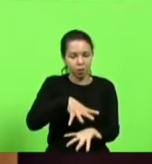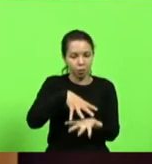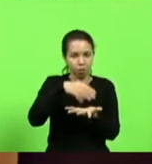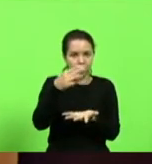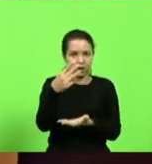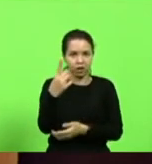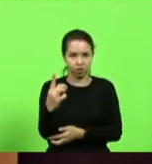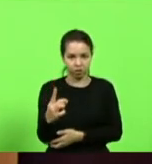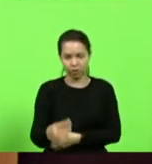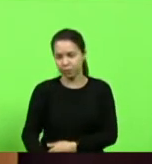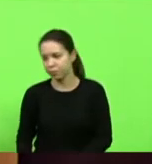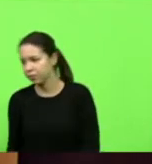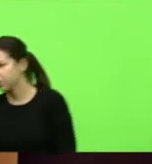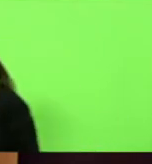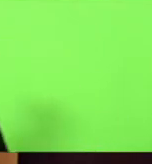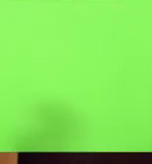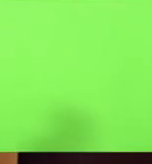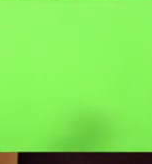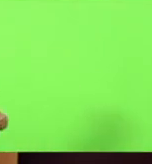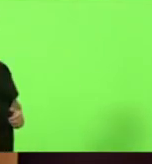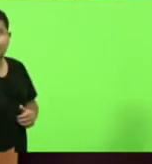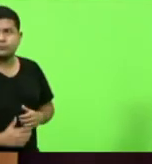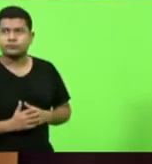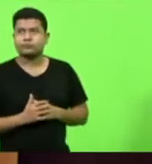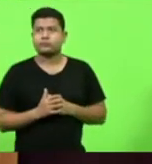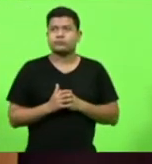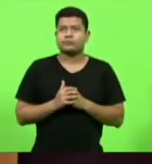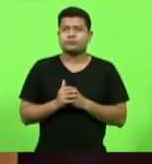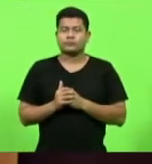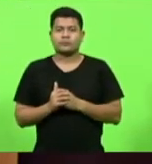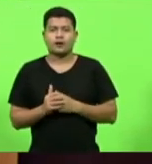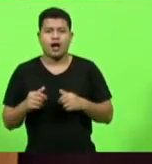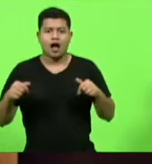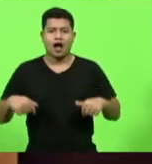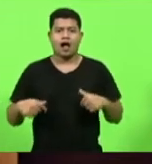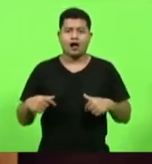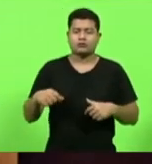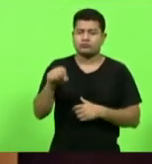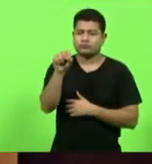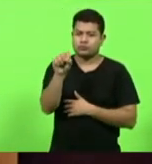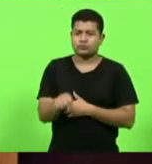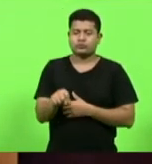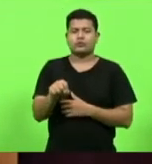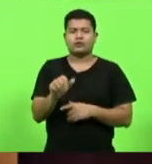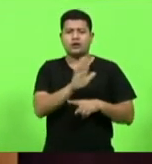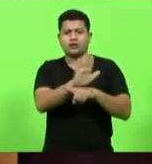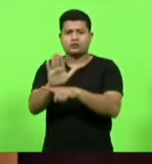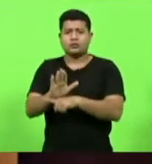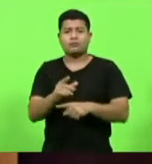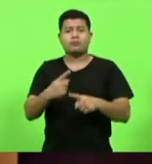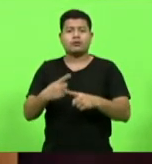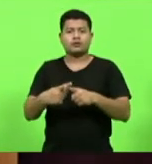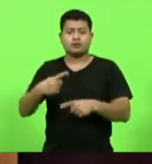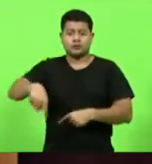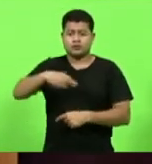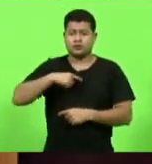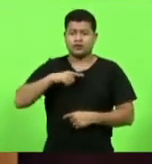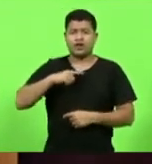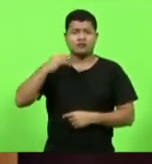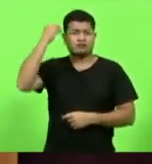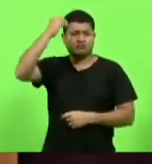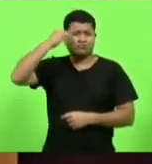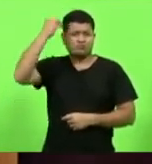Existe um grande mercado se abrindo. O Sul tem muito a contribuir com toda a experiência de mais de um século